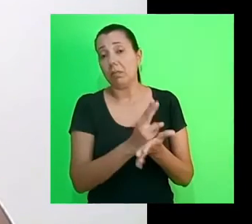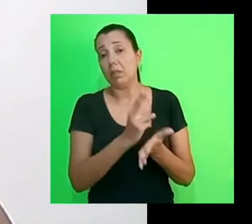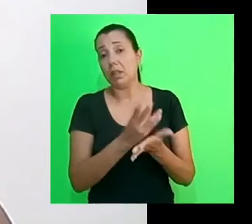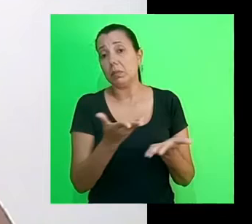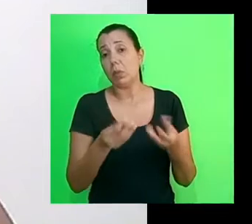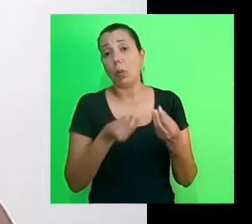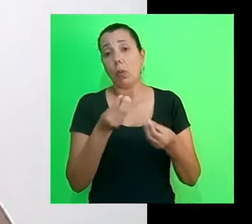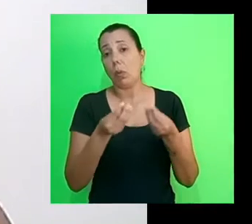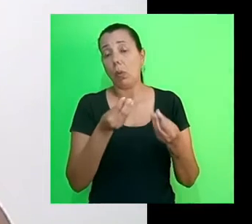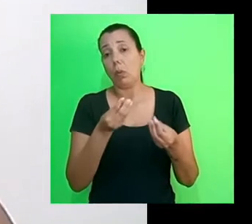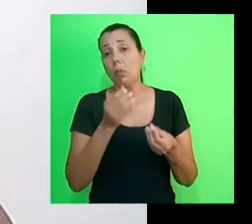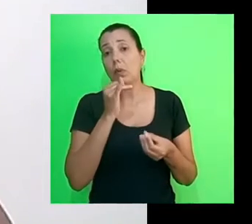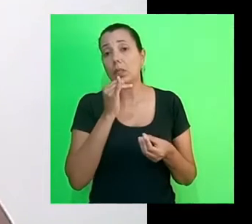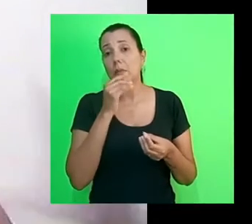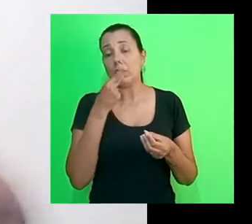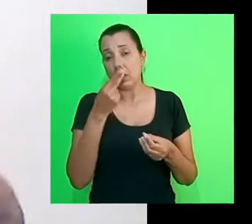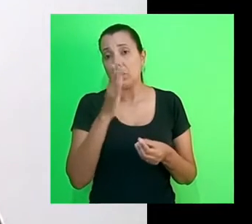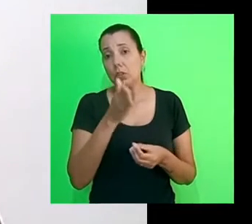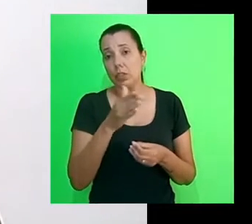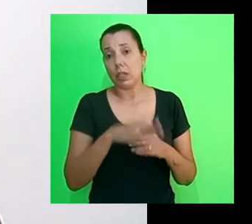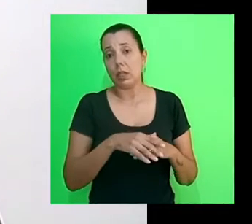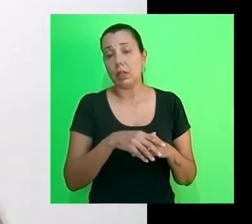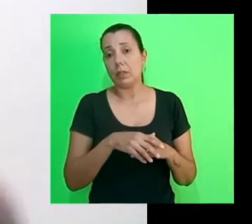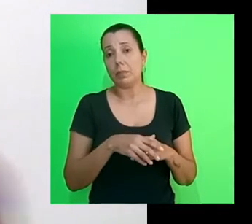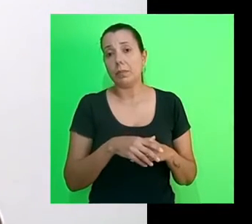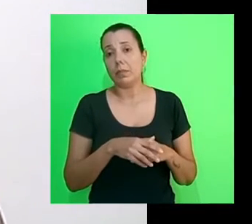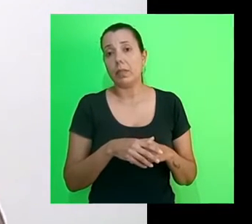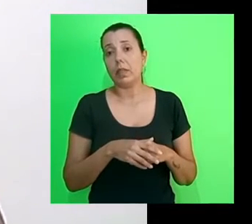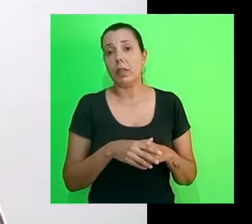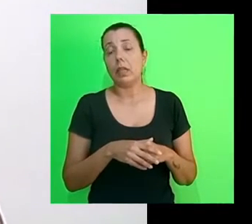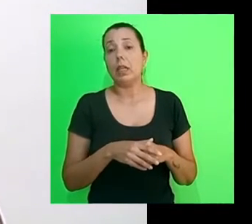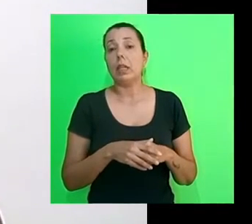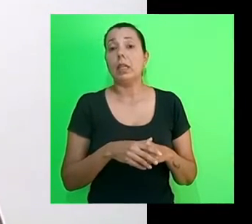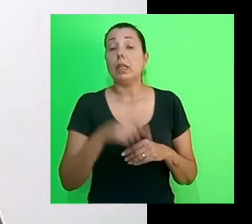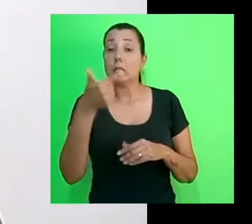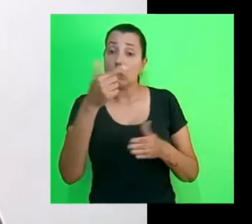de violência ou por conta da própria